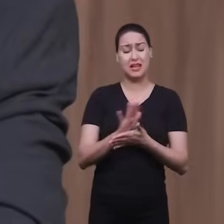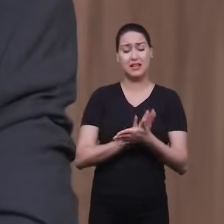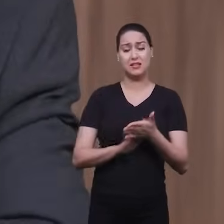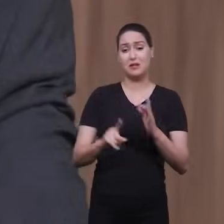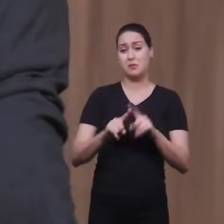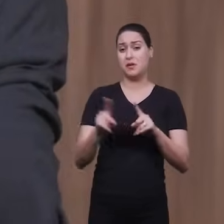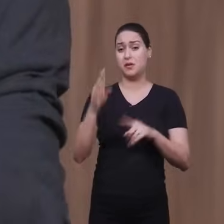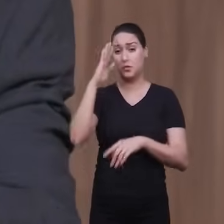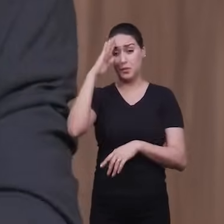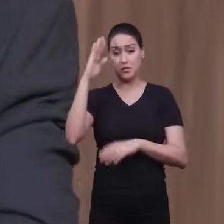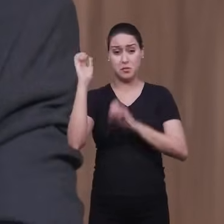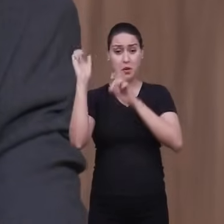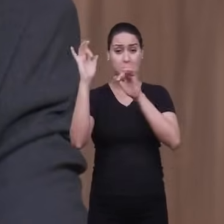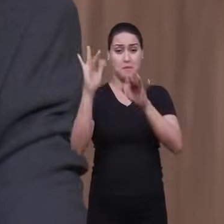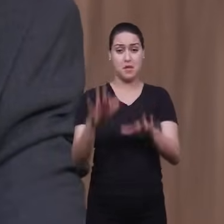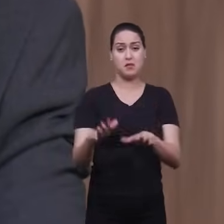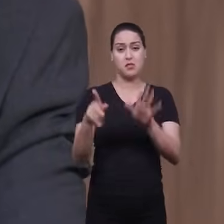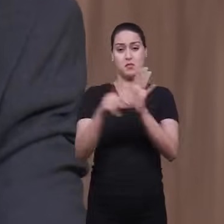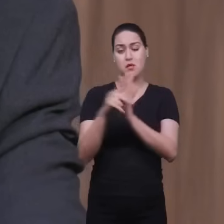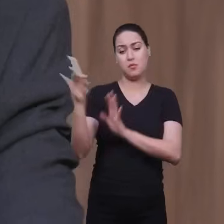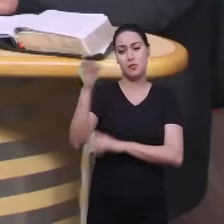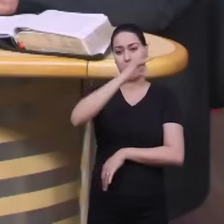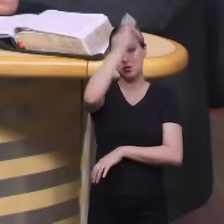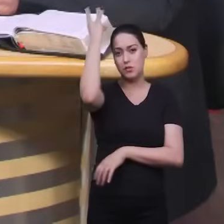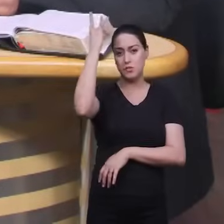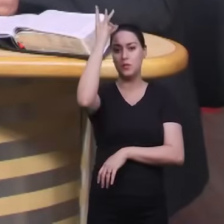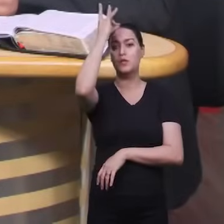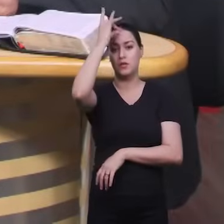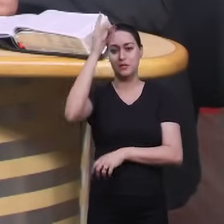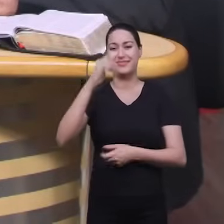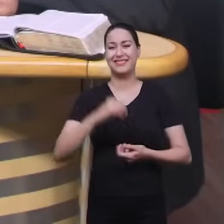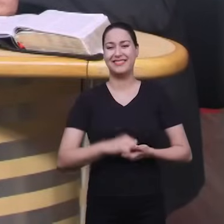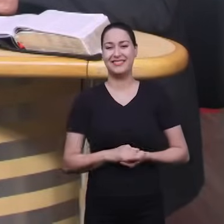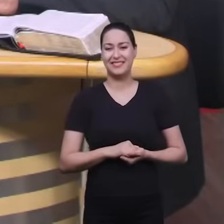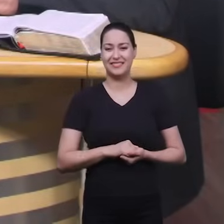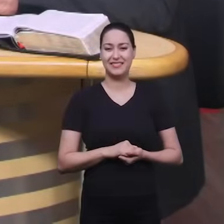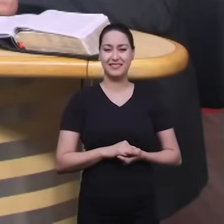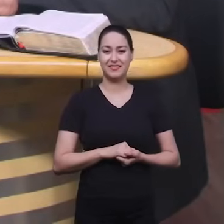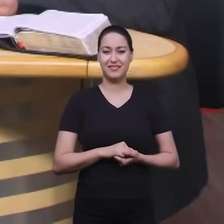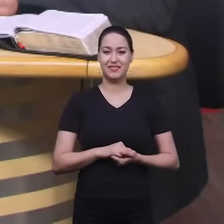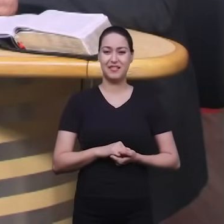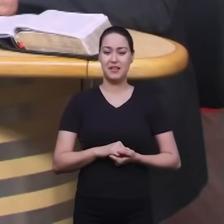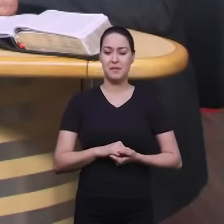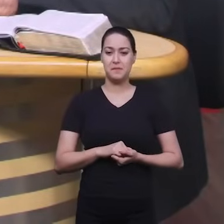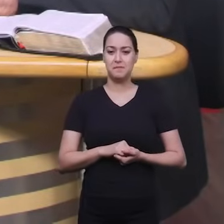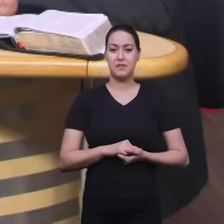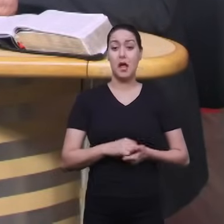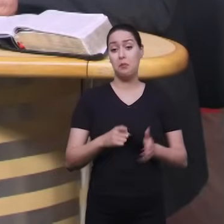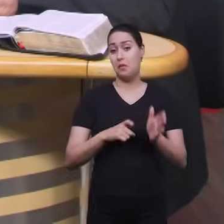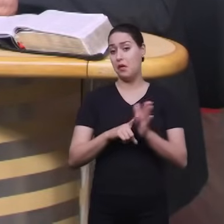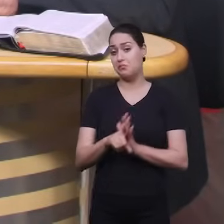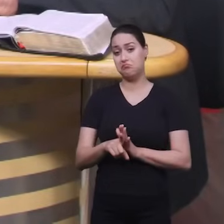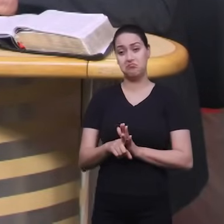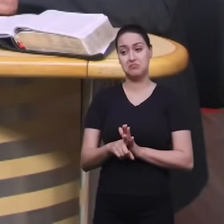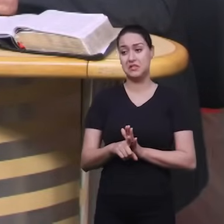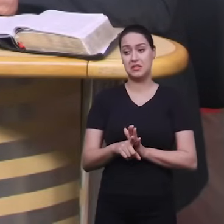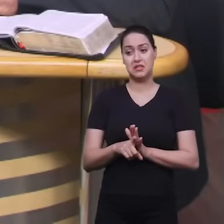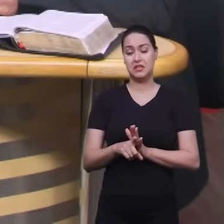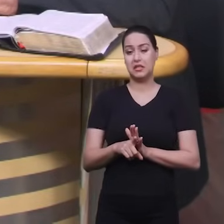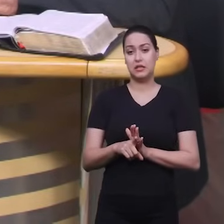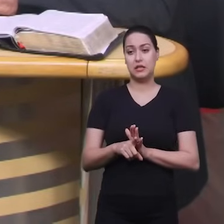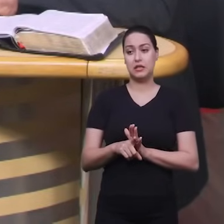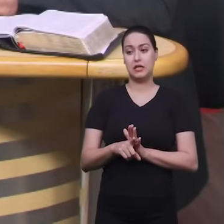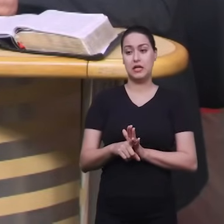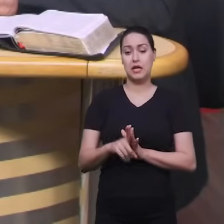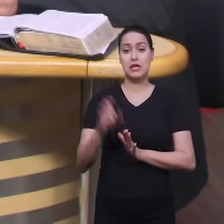o que nós podemos fazer para que o nome do senhor esteja sendo responda a pergunta nem tô diácono vai ser Pastor Logo